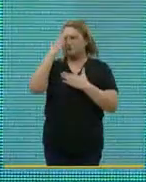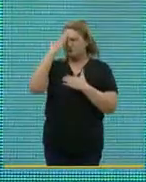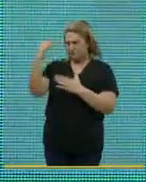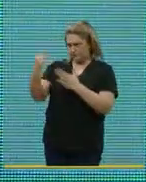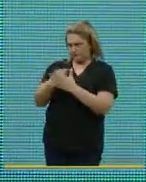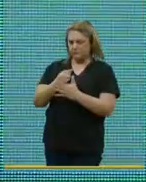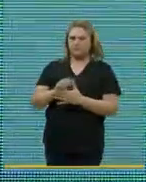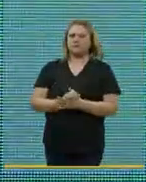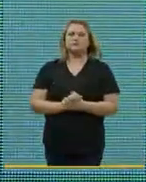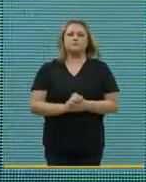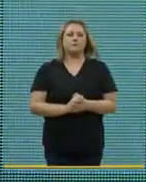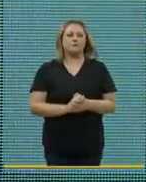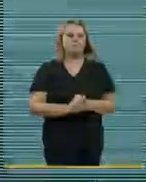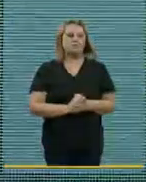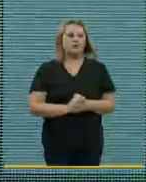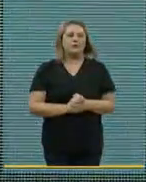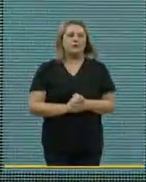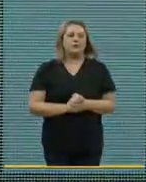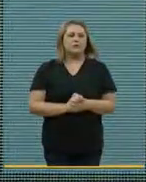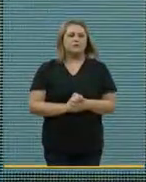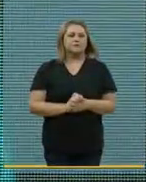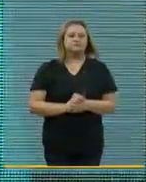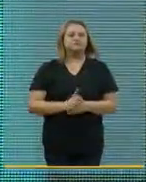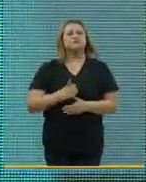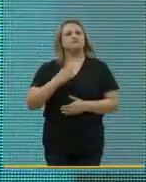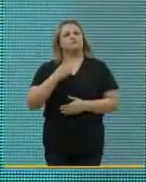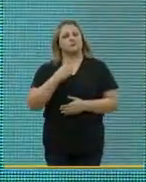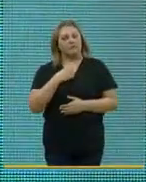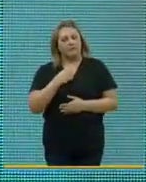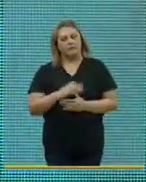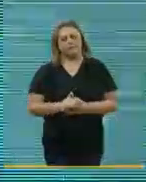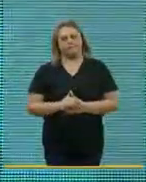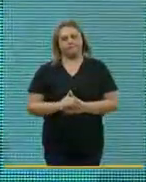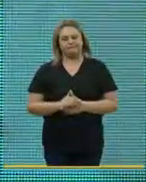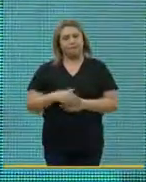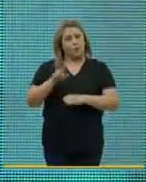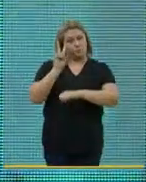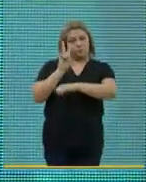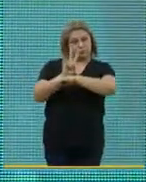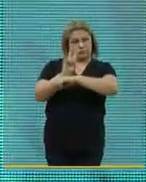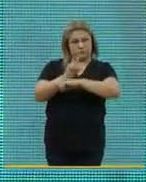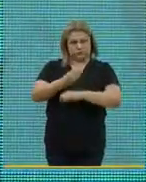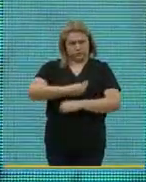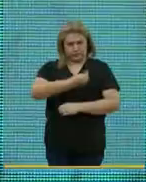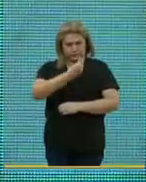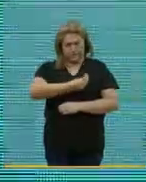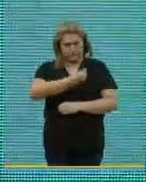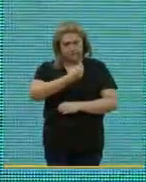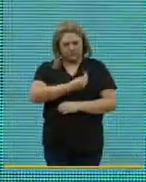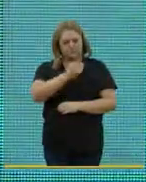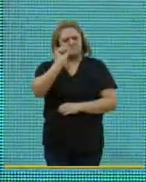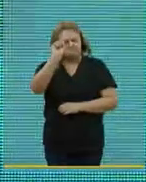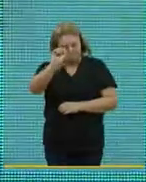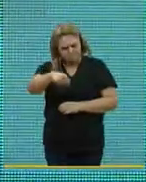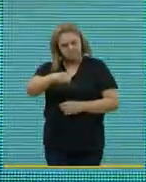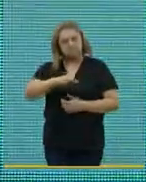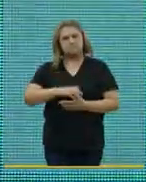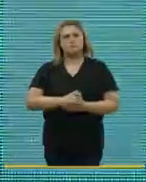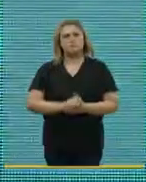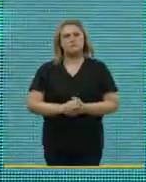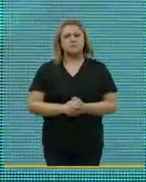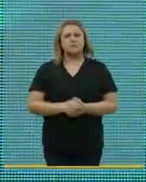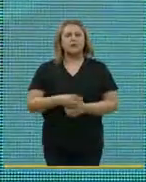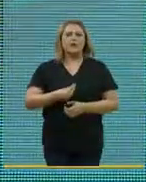eu sou favorável à vida eu defendo sim à